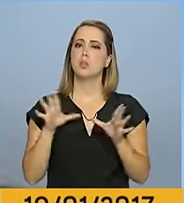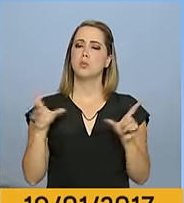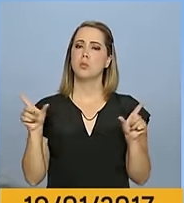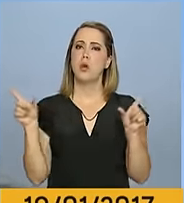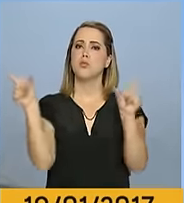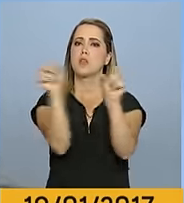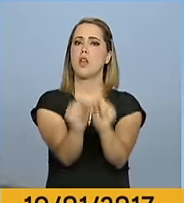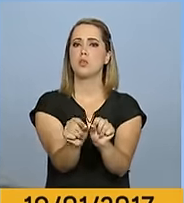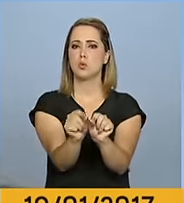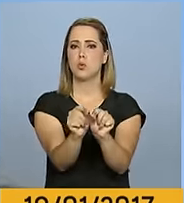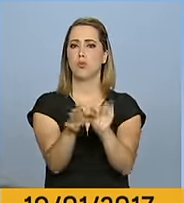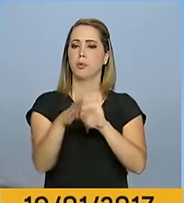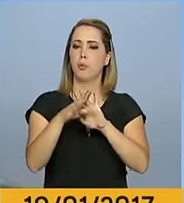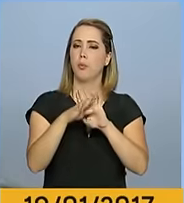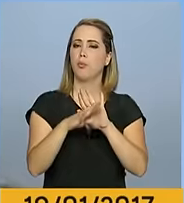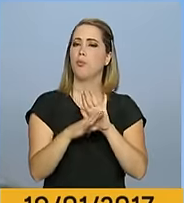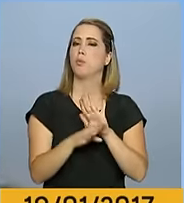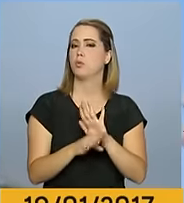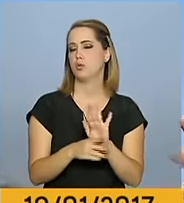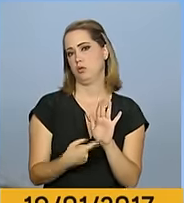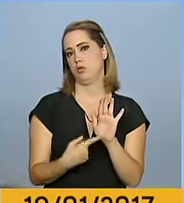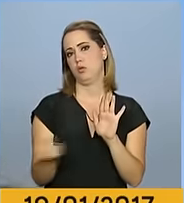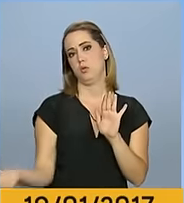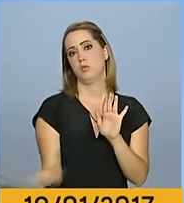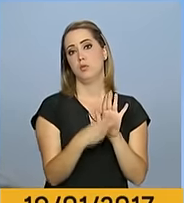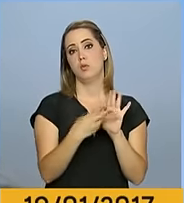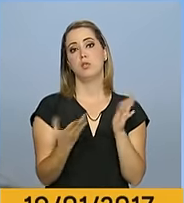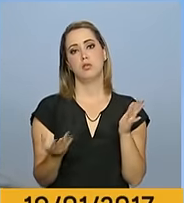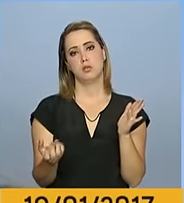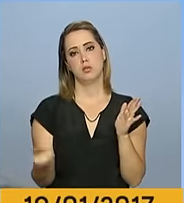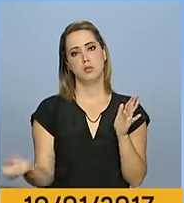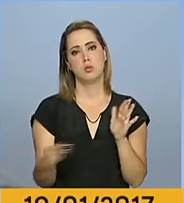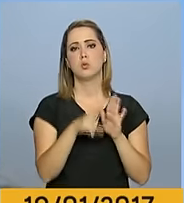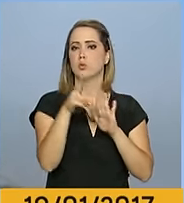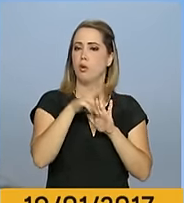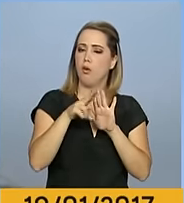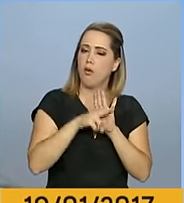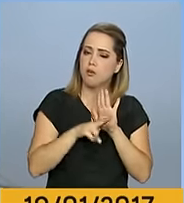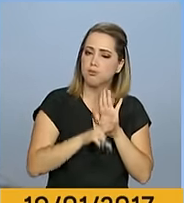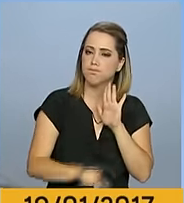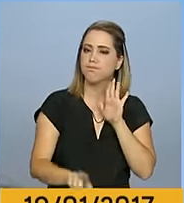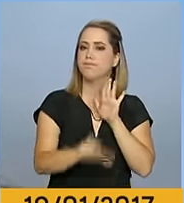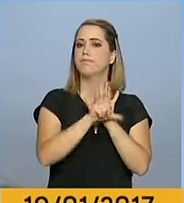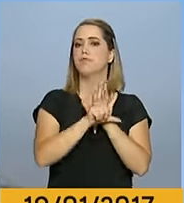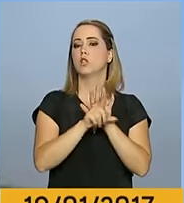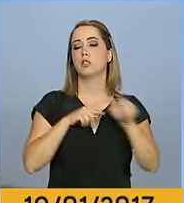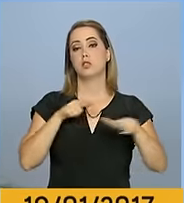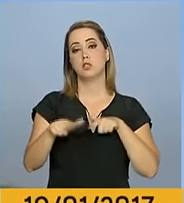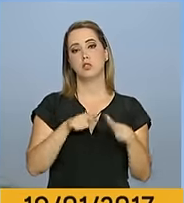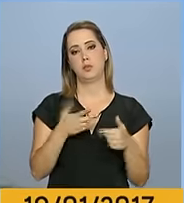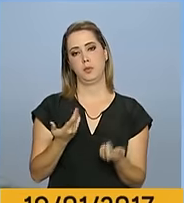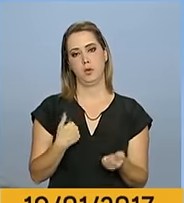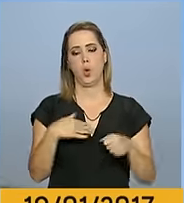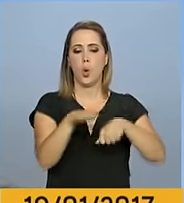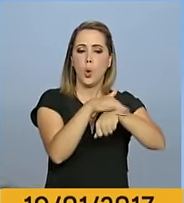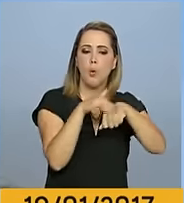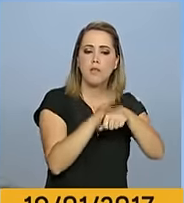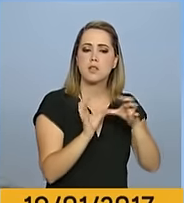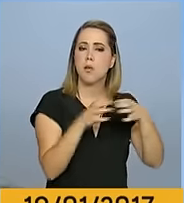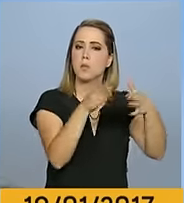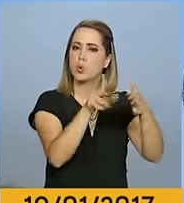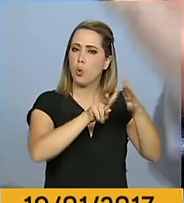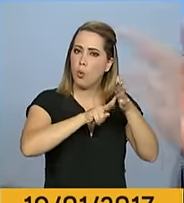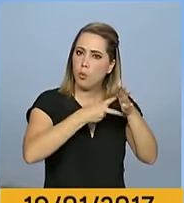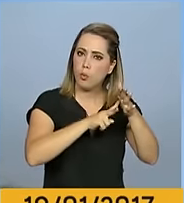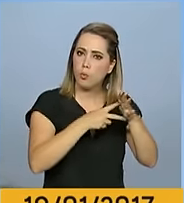um projeto para a modernização da legislação trabalhista? Conversando com as centrais sindicais,